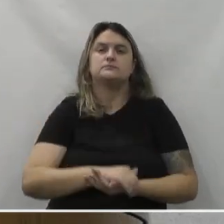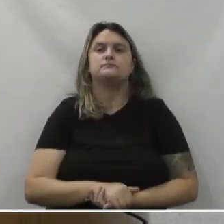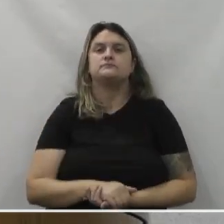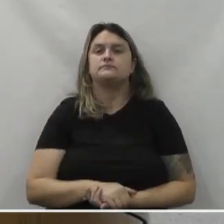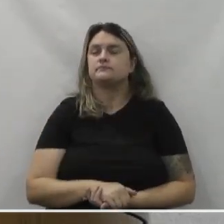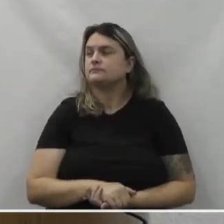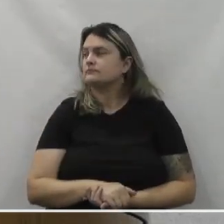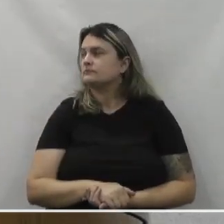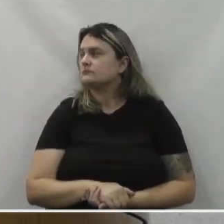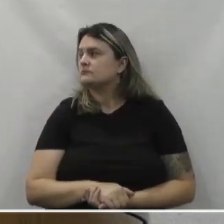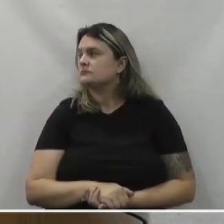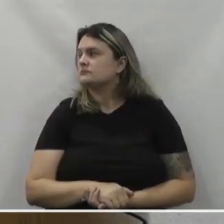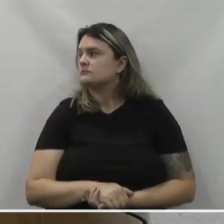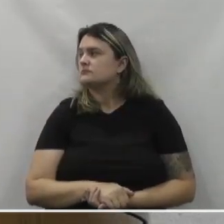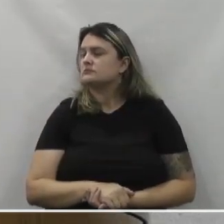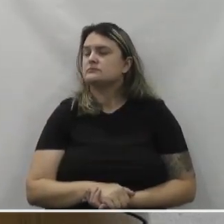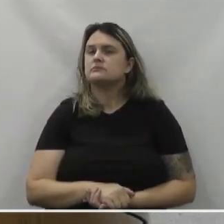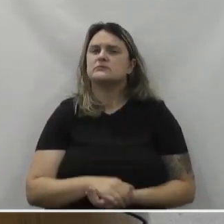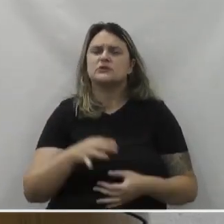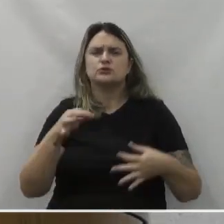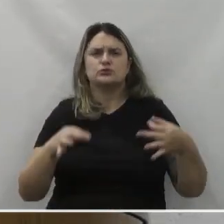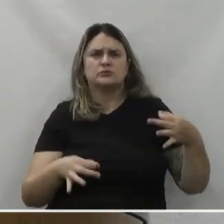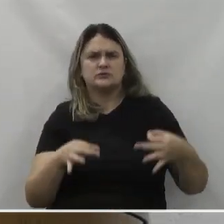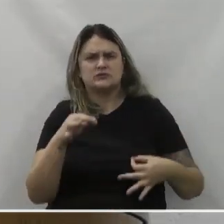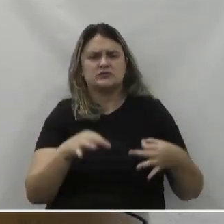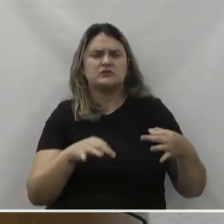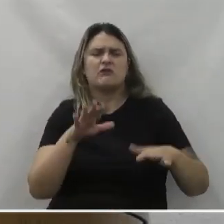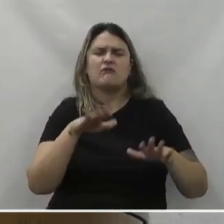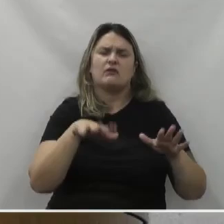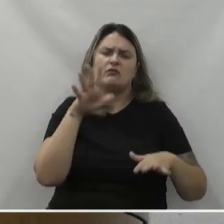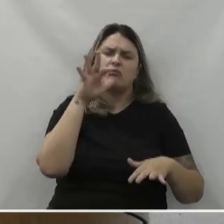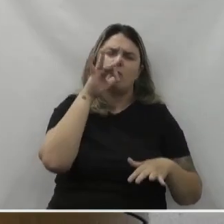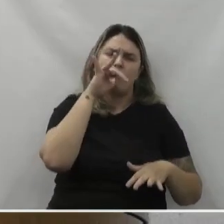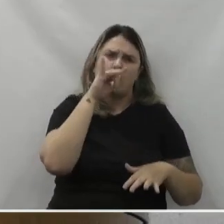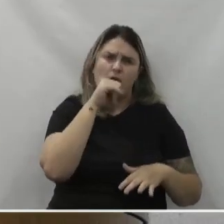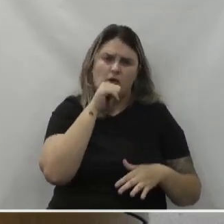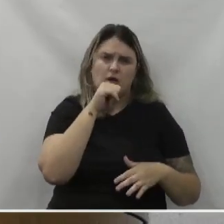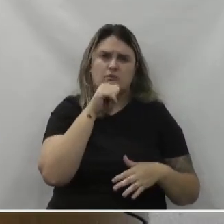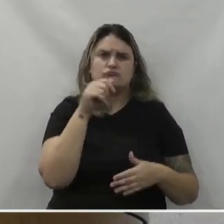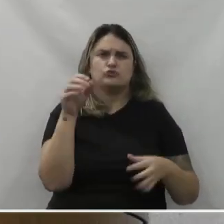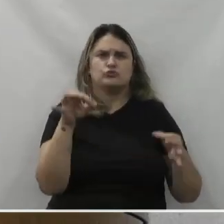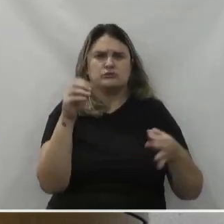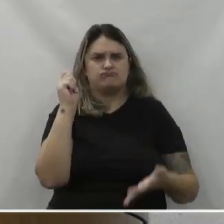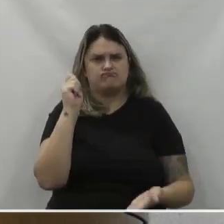Sabemos que a justiça muitas vezes demora, né, para ter um veredito.